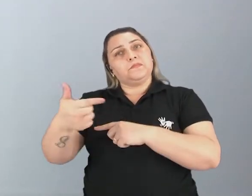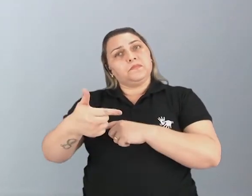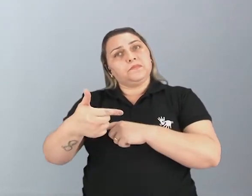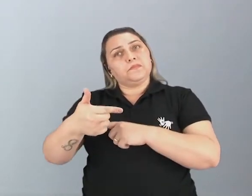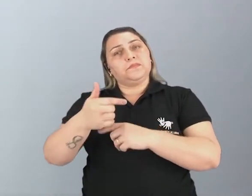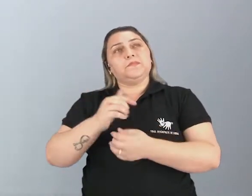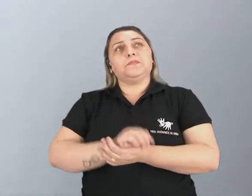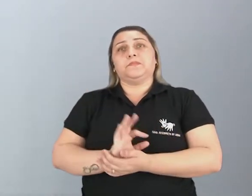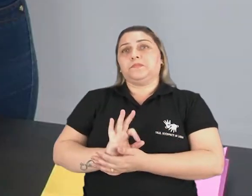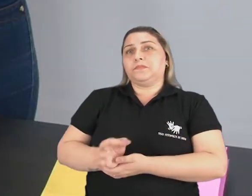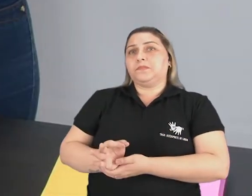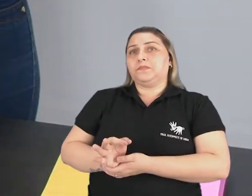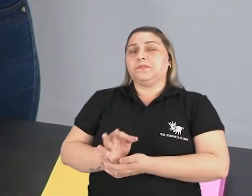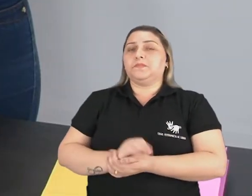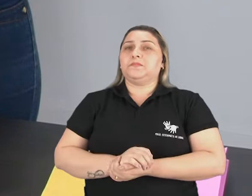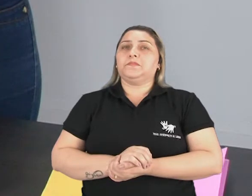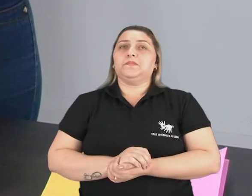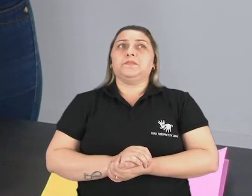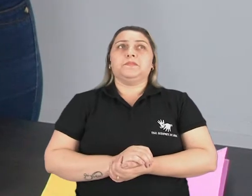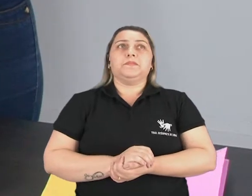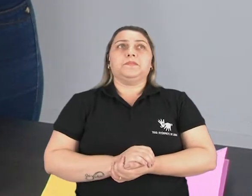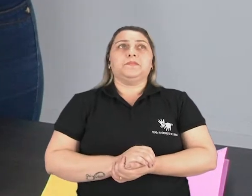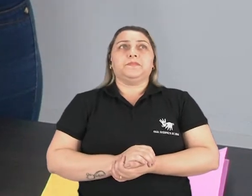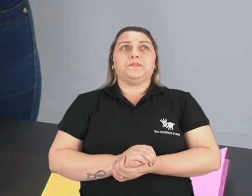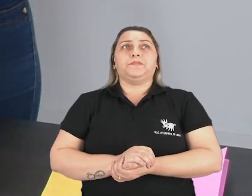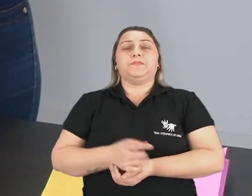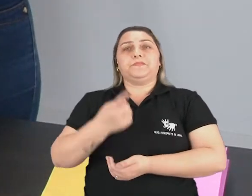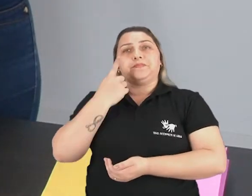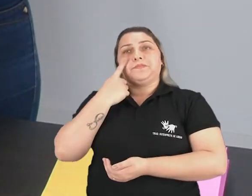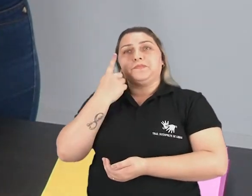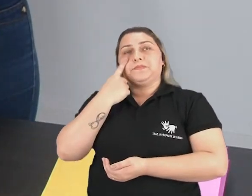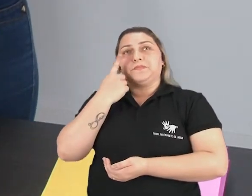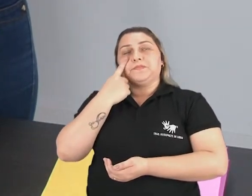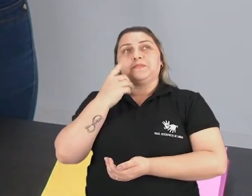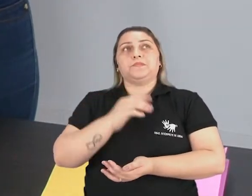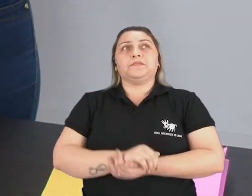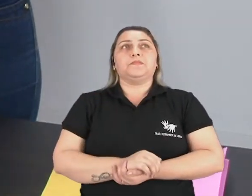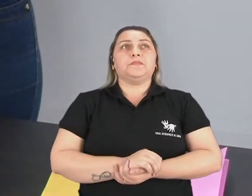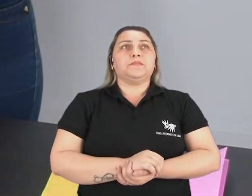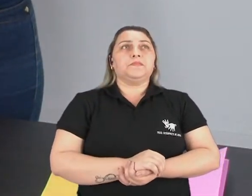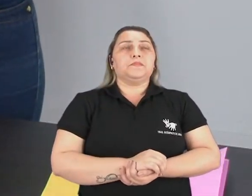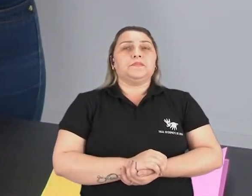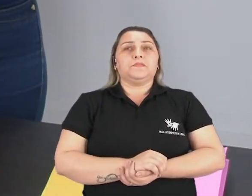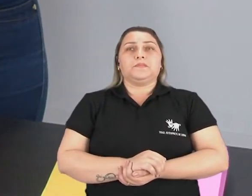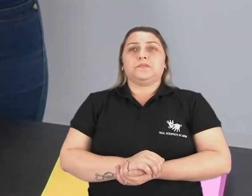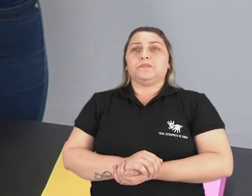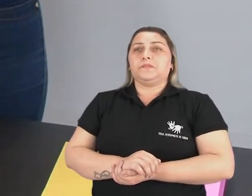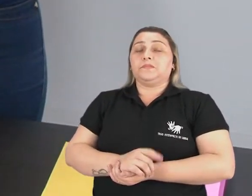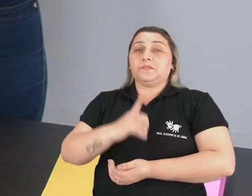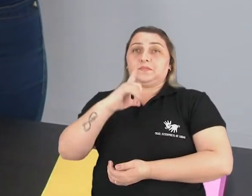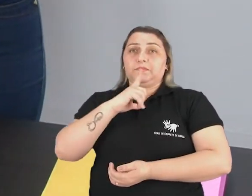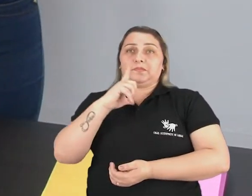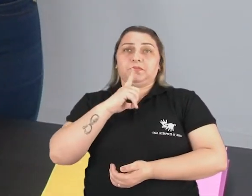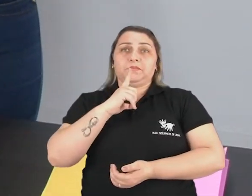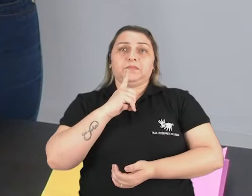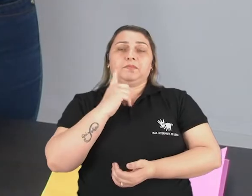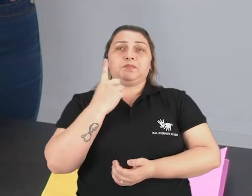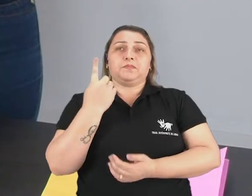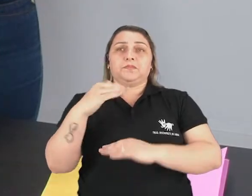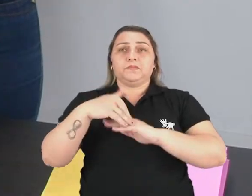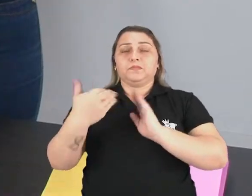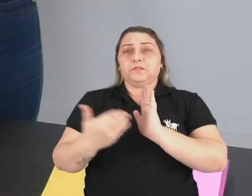2, certinho? Eu dividi por 2, olha só. Dividido por 2. Então, eu tenho um